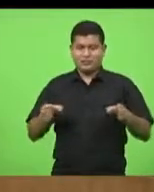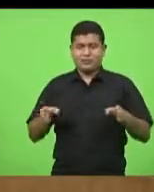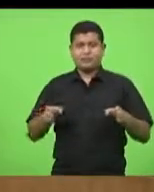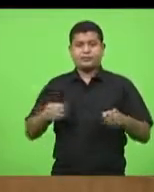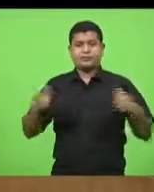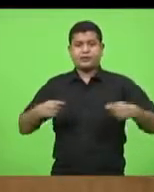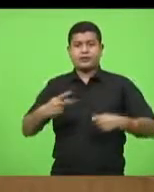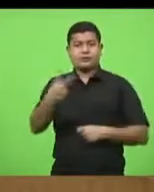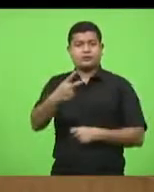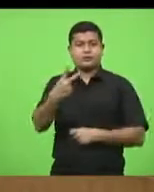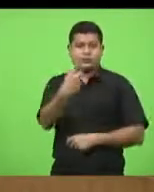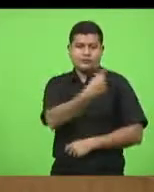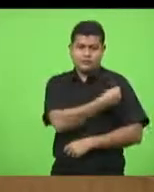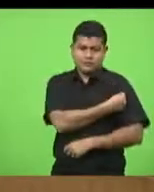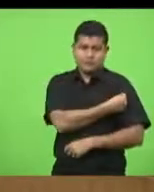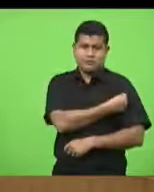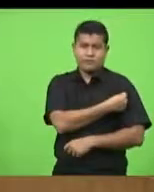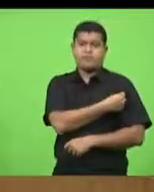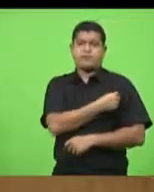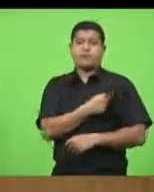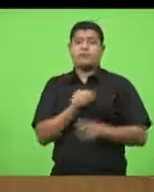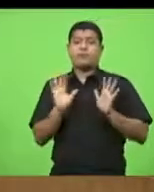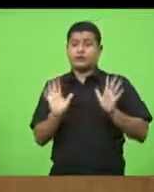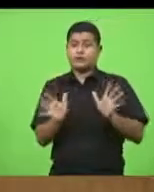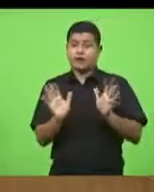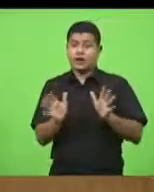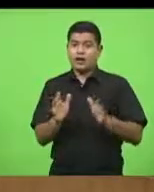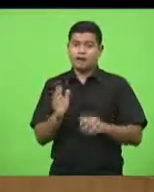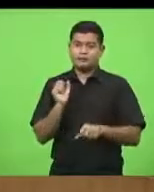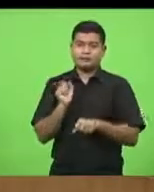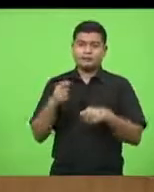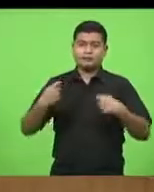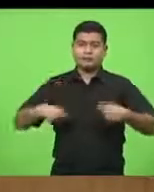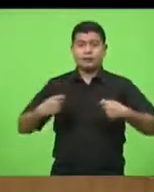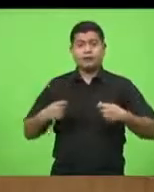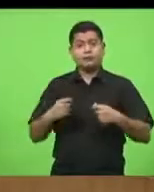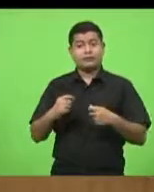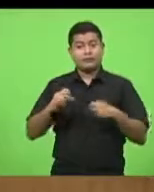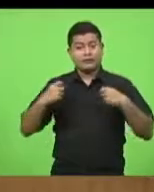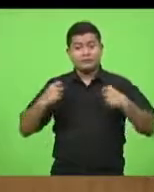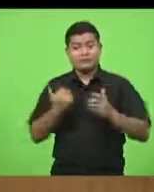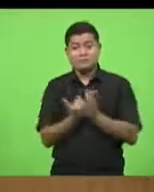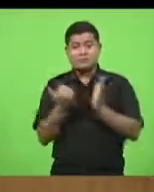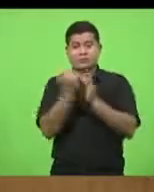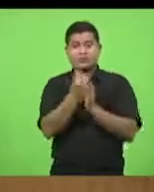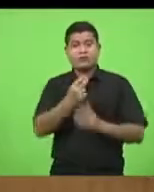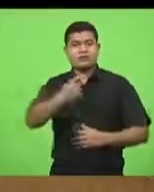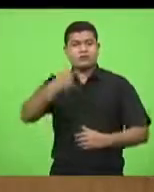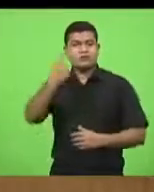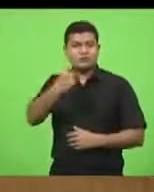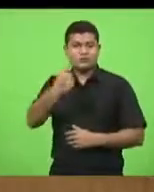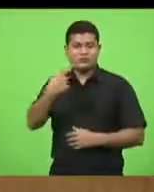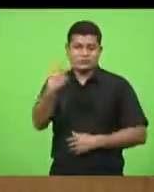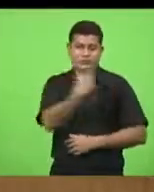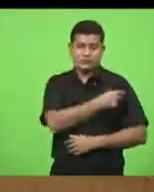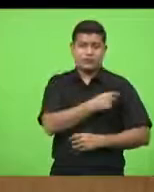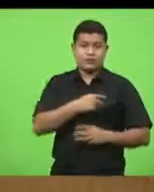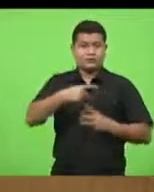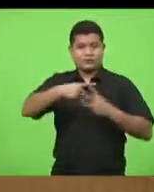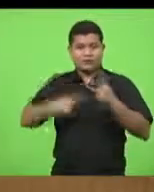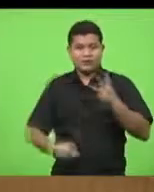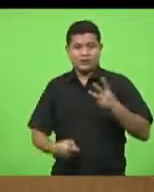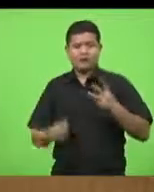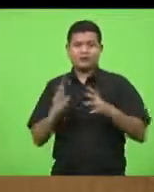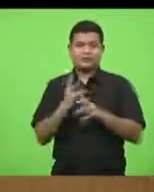Janssen. Mas já se fala numa possível terceira dose de reforço. Então, deputado Joaquim, eu acho que é importante, se Vossa Excelência tem